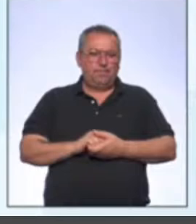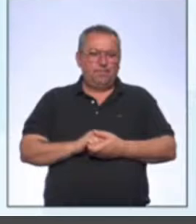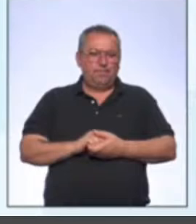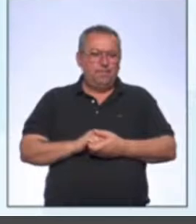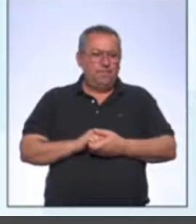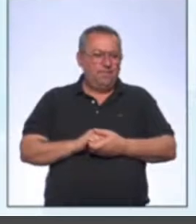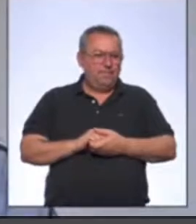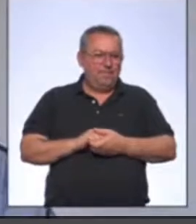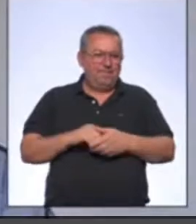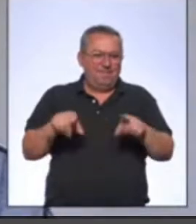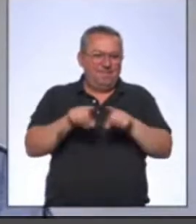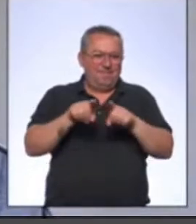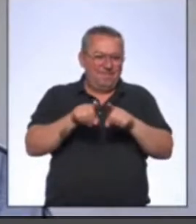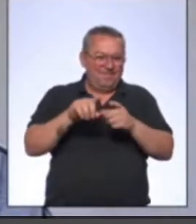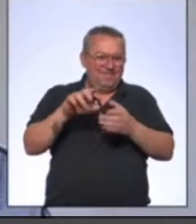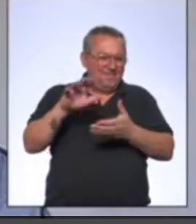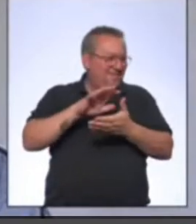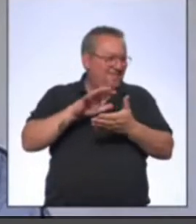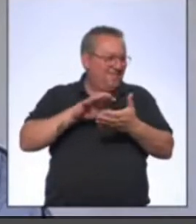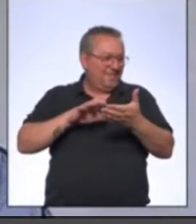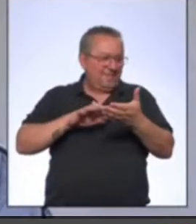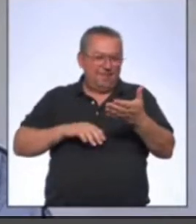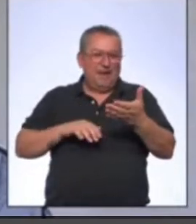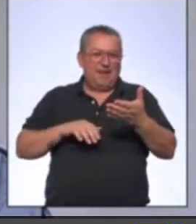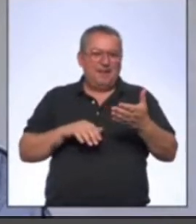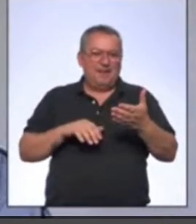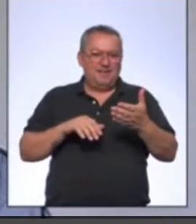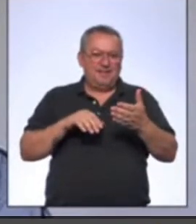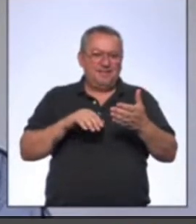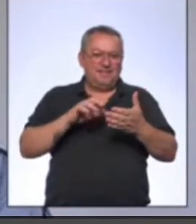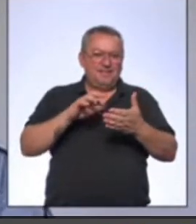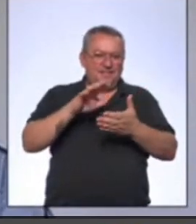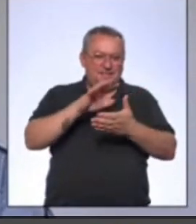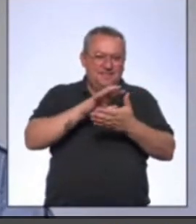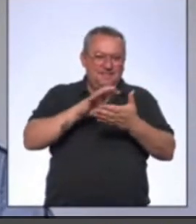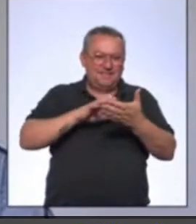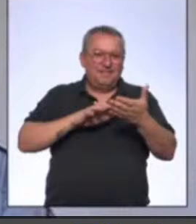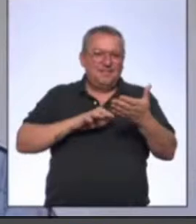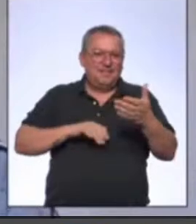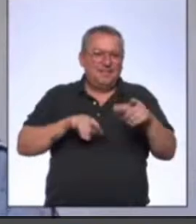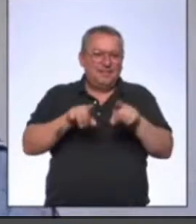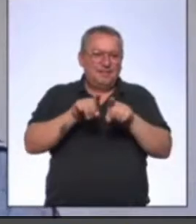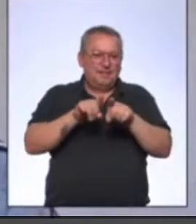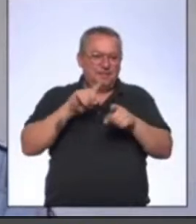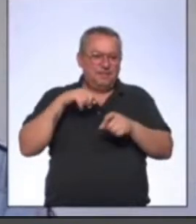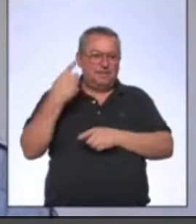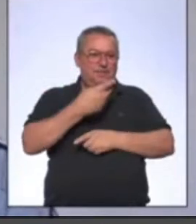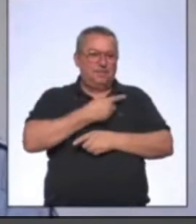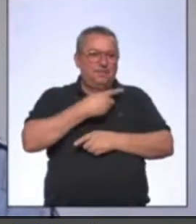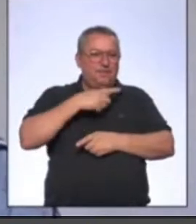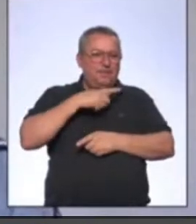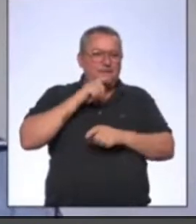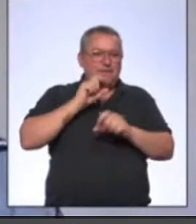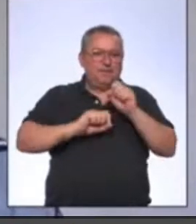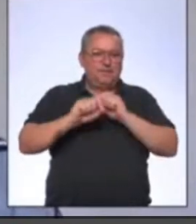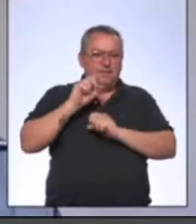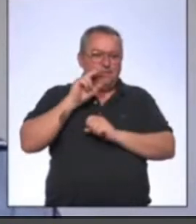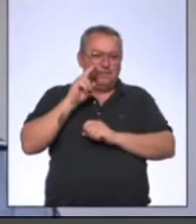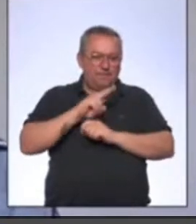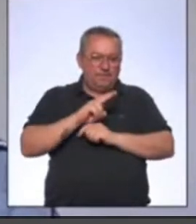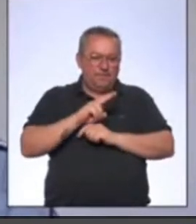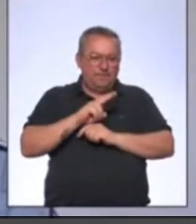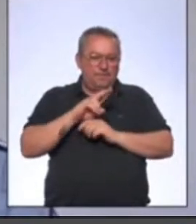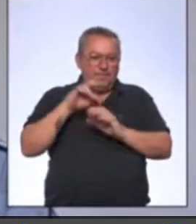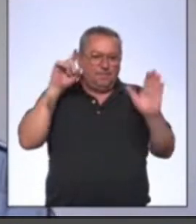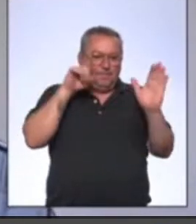Esse é o texto que vocês tinham que ler para resolver a questão 1. E nós teremos a seguir aí a